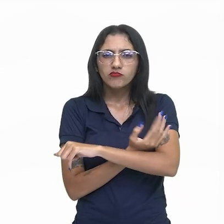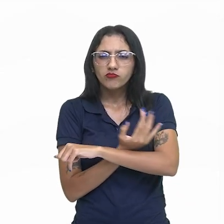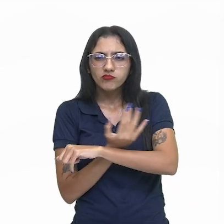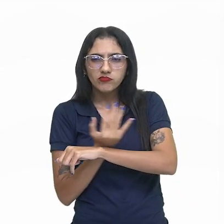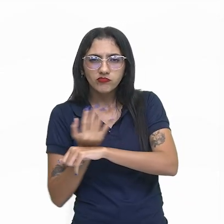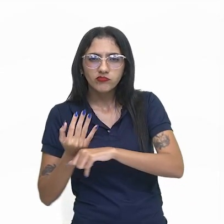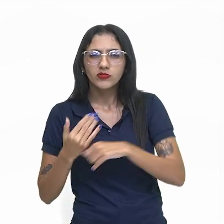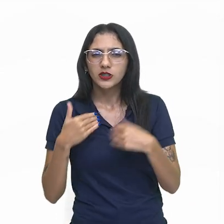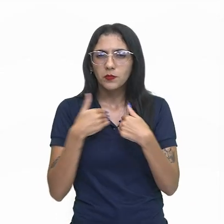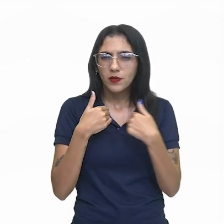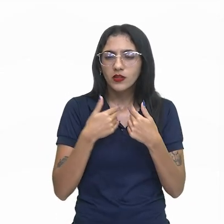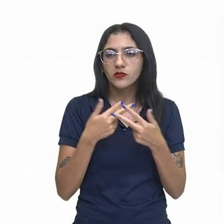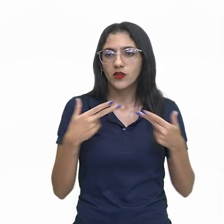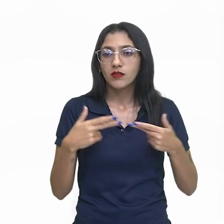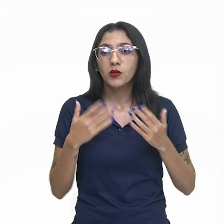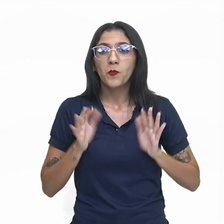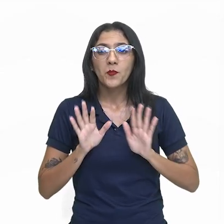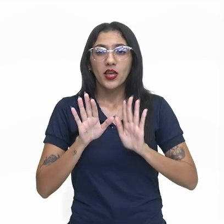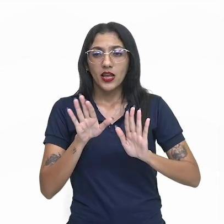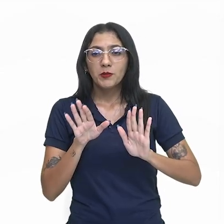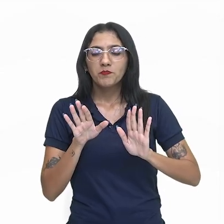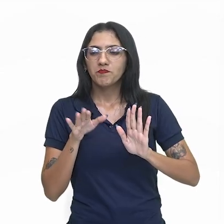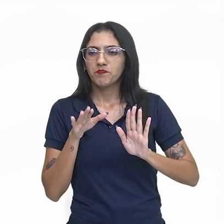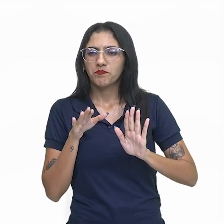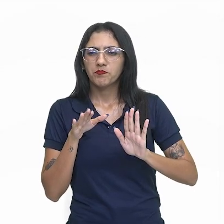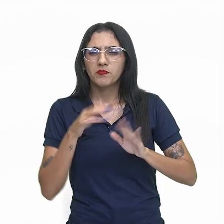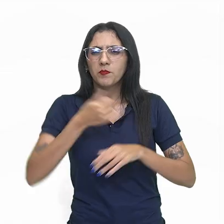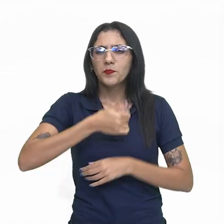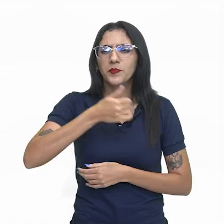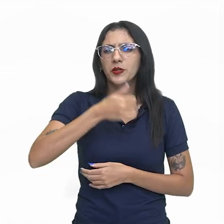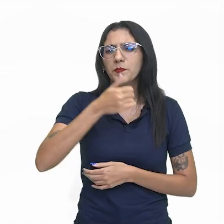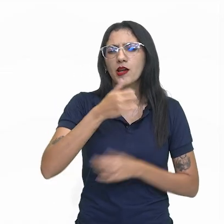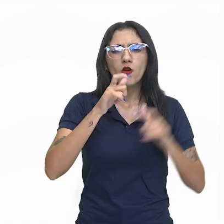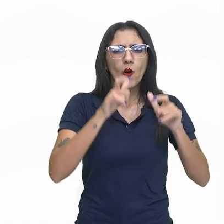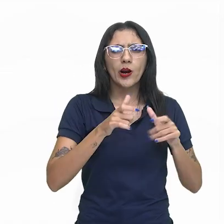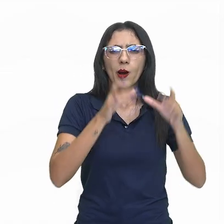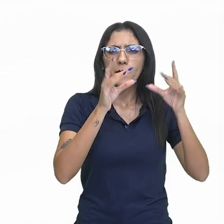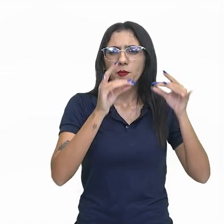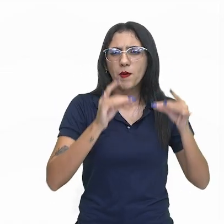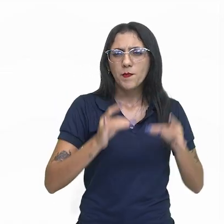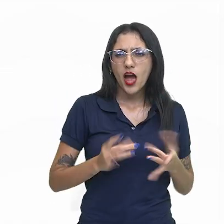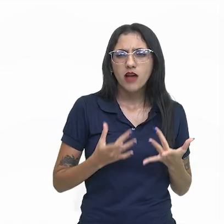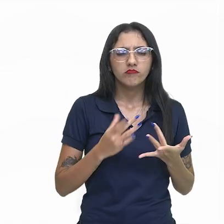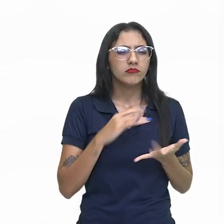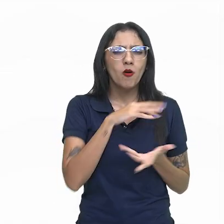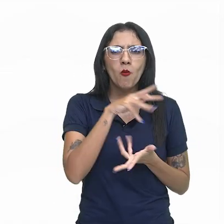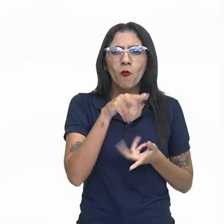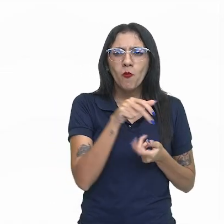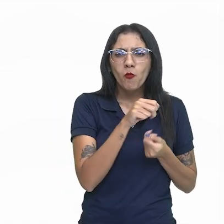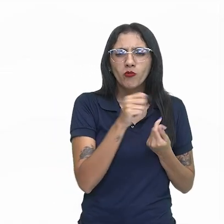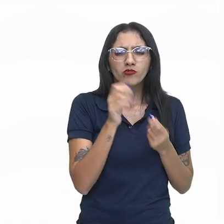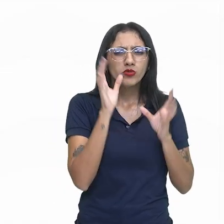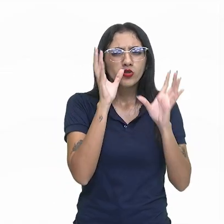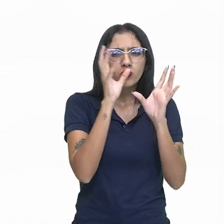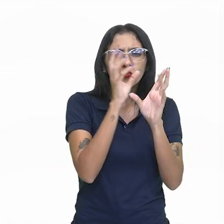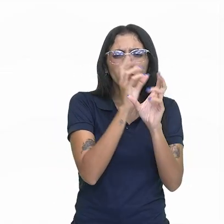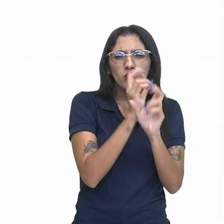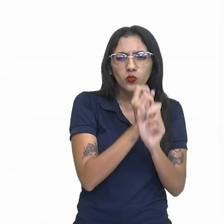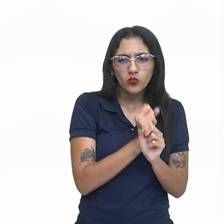uma situação era um mundo temeroso, um mundo preto e branco. Aí, quando eu